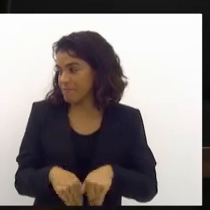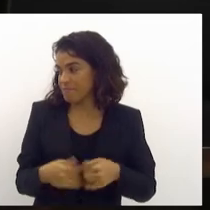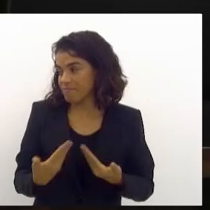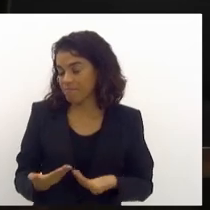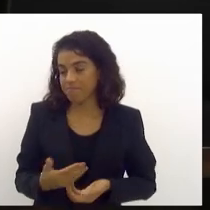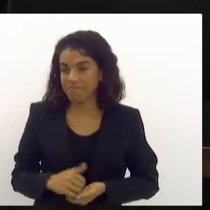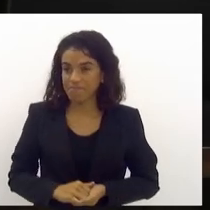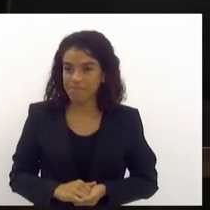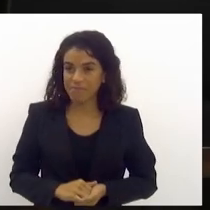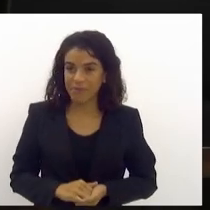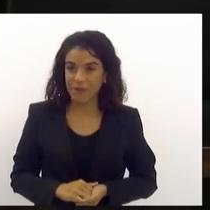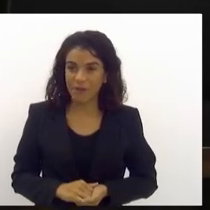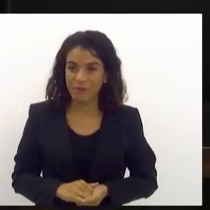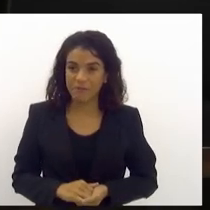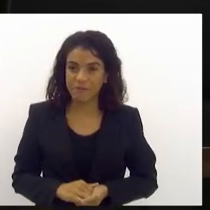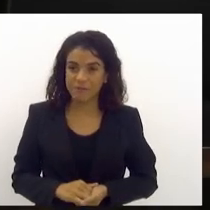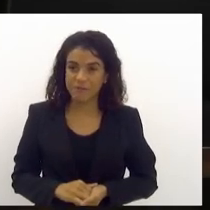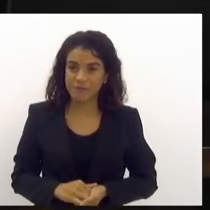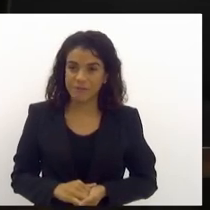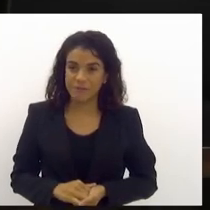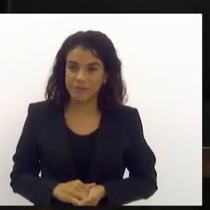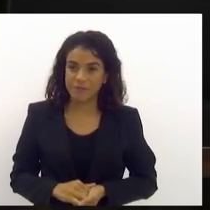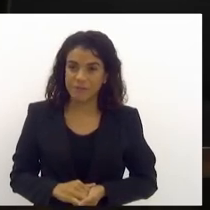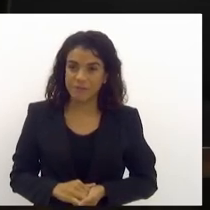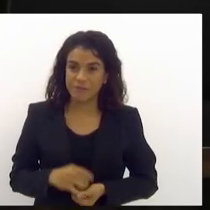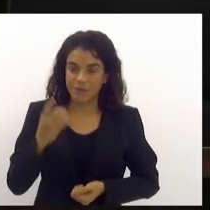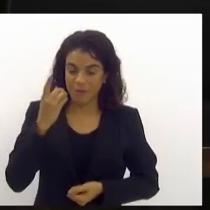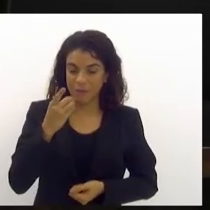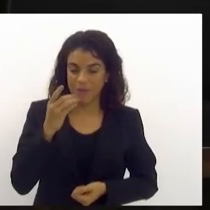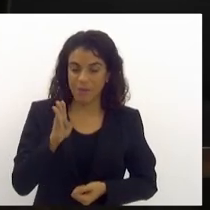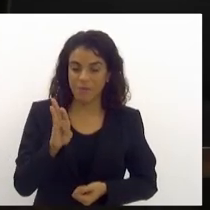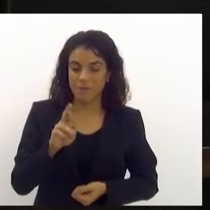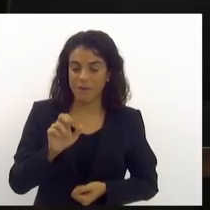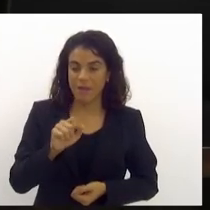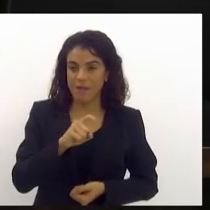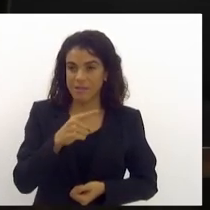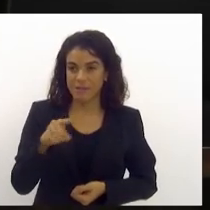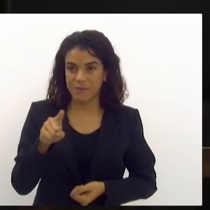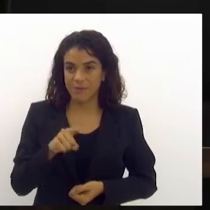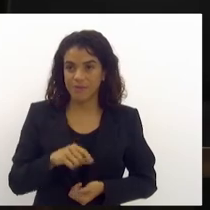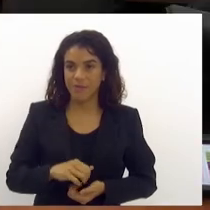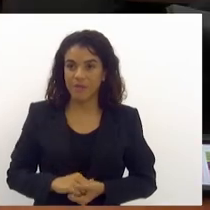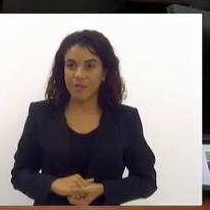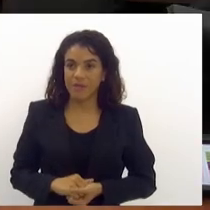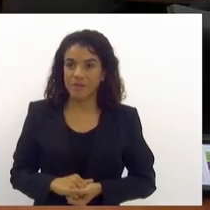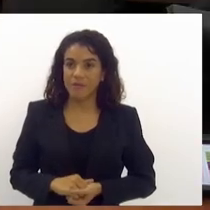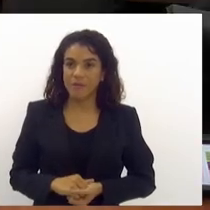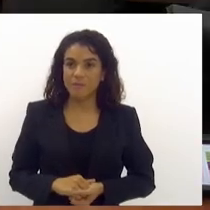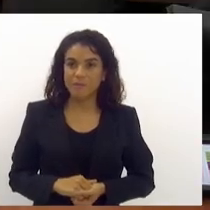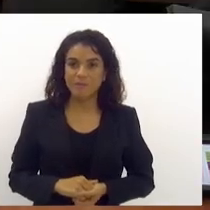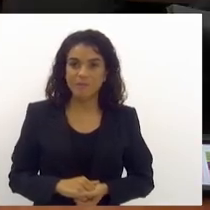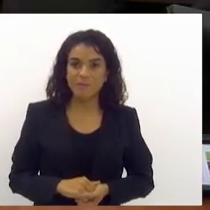Brazão, quer falar? Brazão. Deputado Brazão, em seguida Jorge Felipe, para a gente seguir a pauta. Vamos lá, galera, já tem muito voto